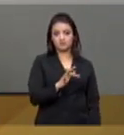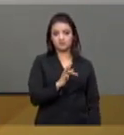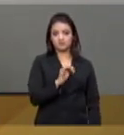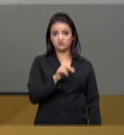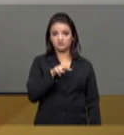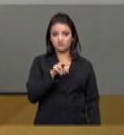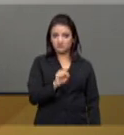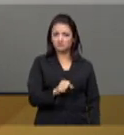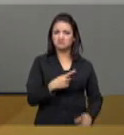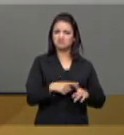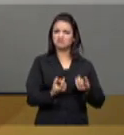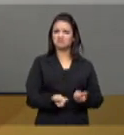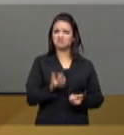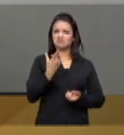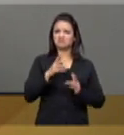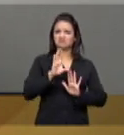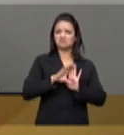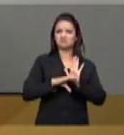conceito de faturamento.